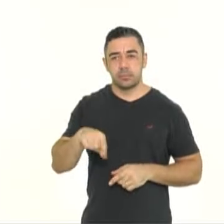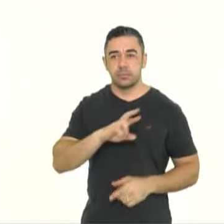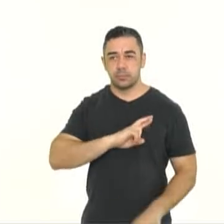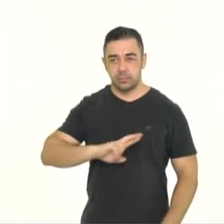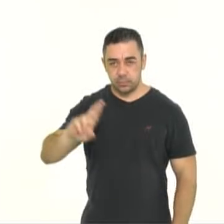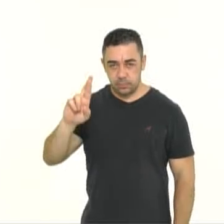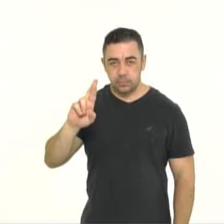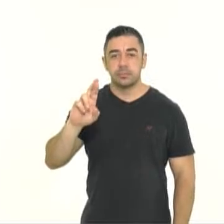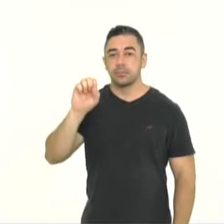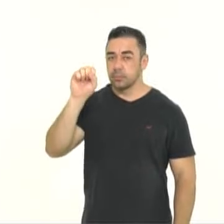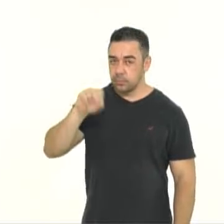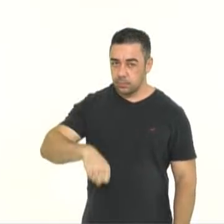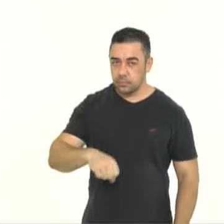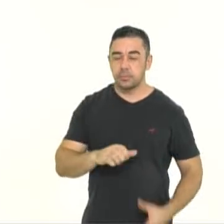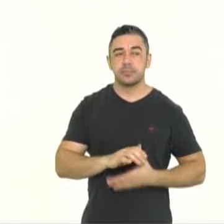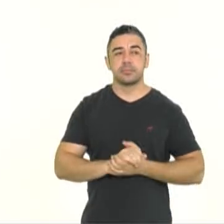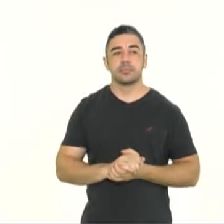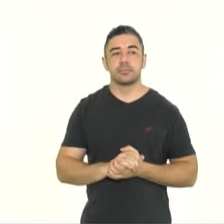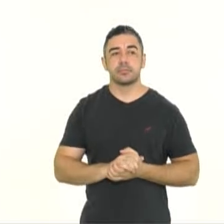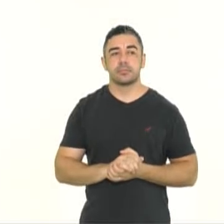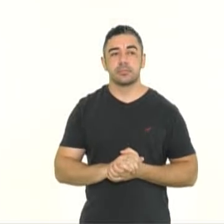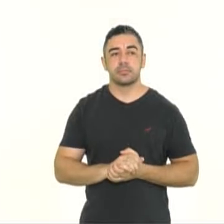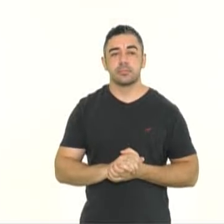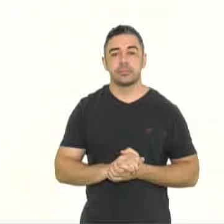religiosidade. Aí sim.